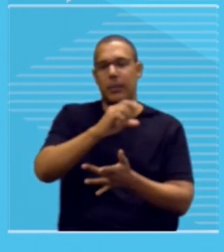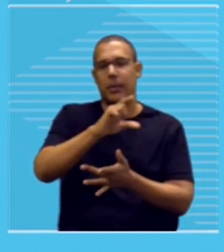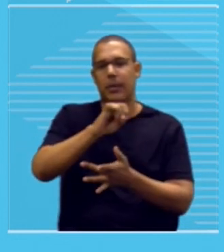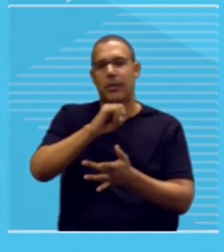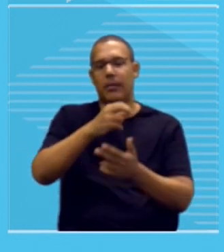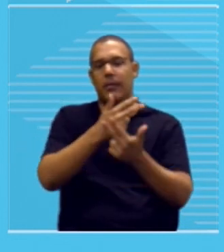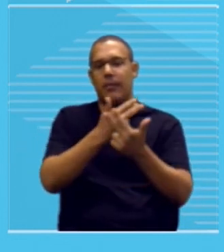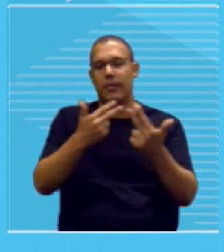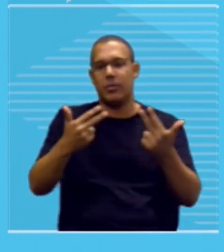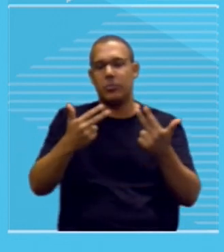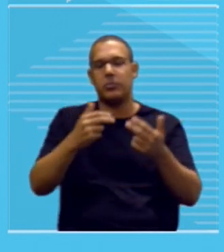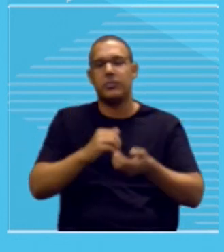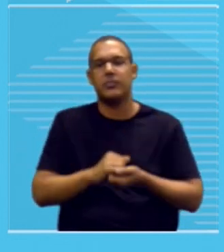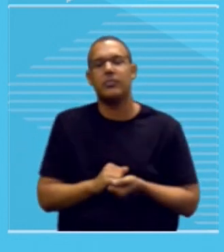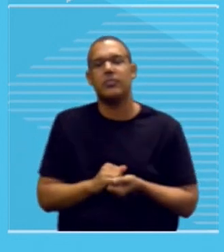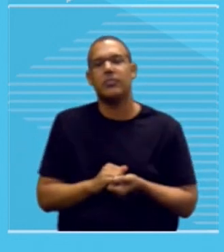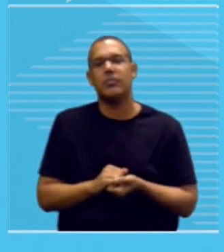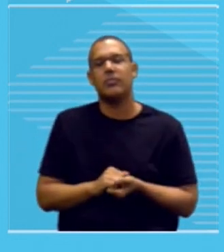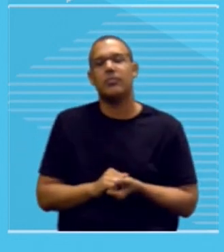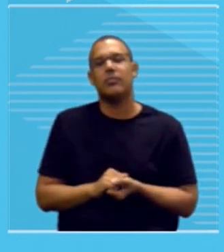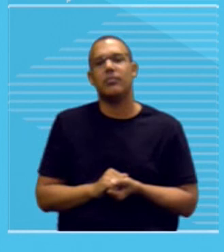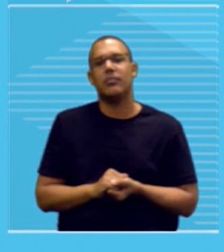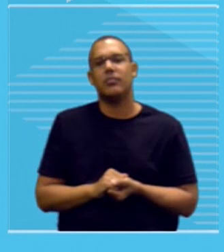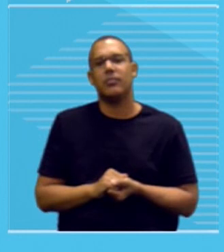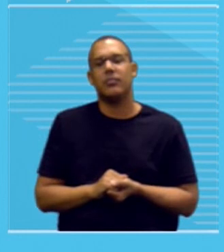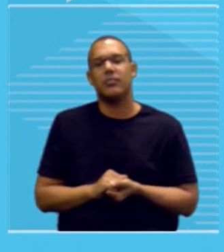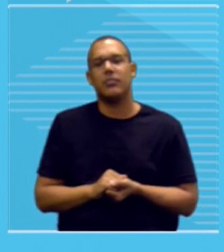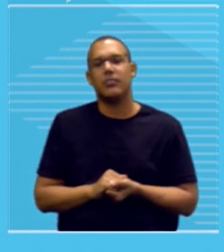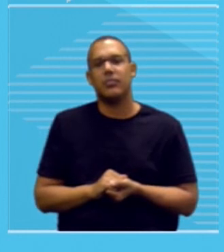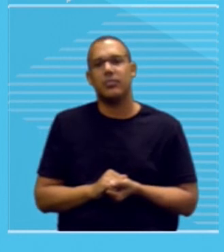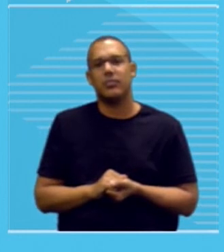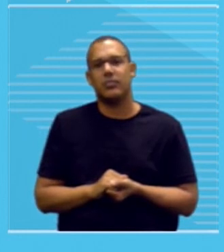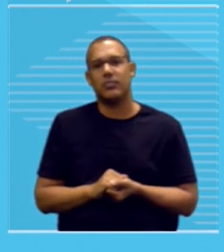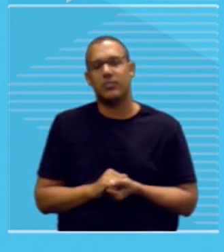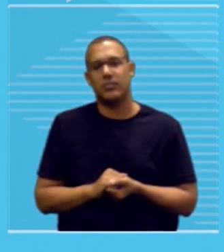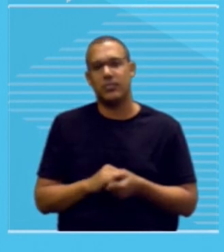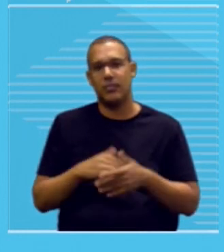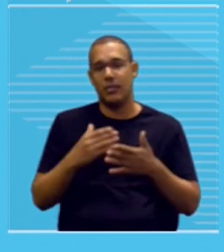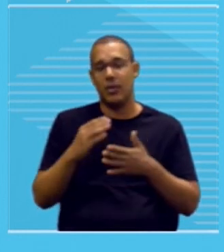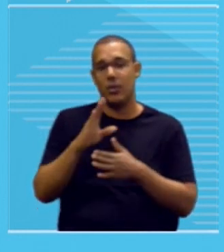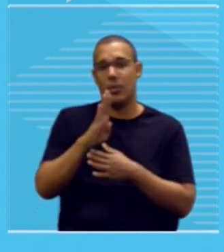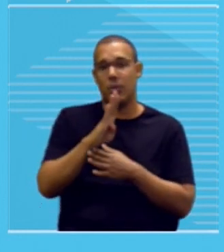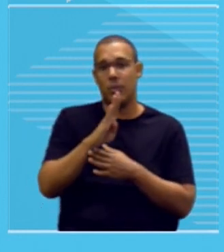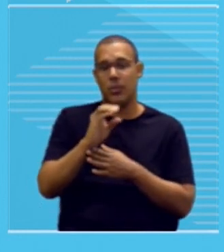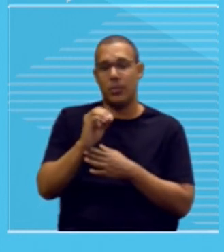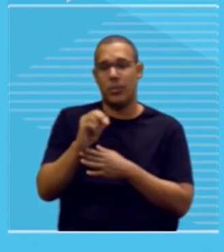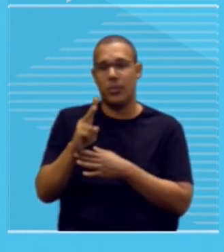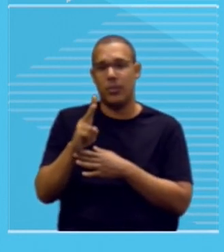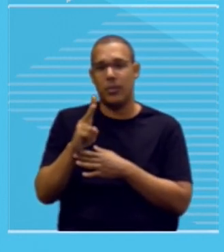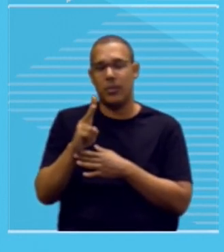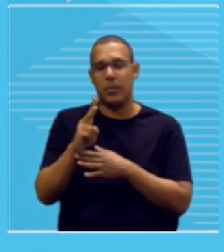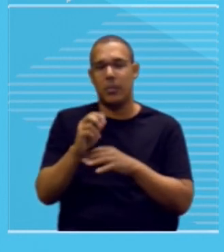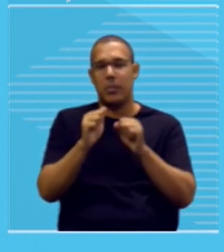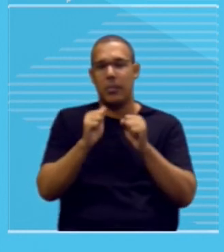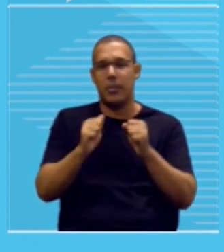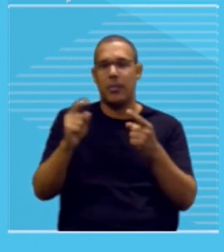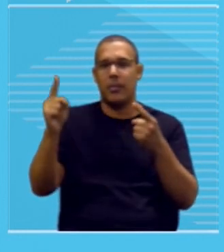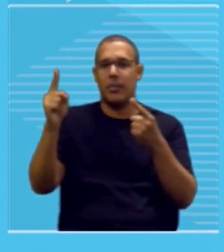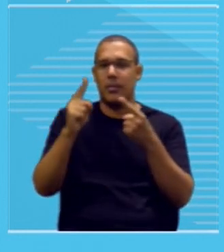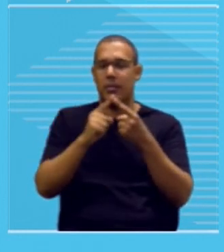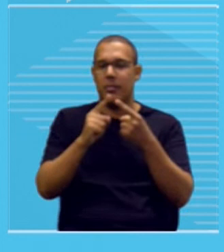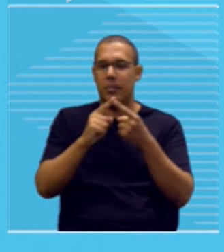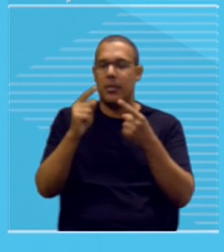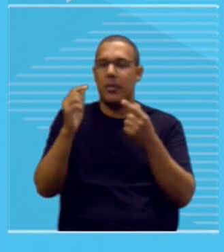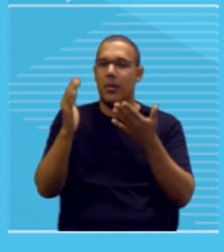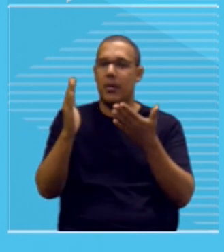vários vários significados vindos aí e a palavra tanto pode ser a palavra